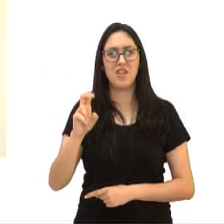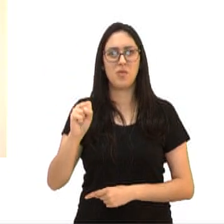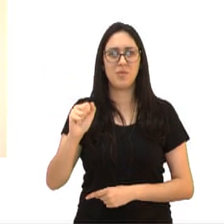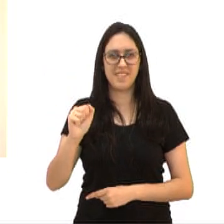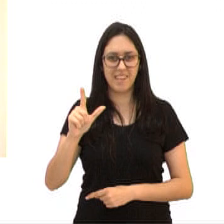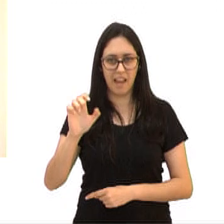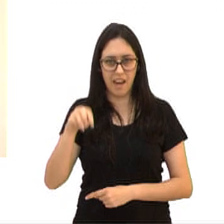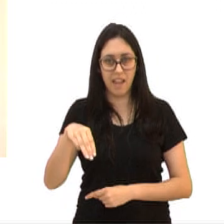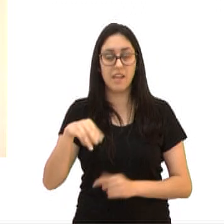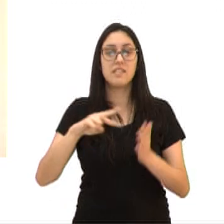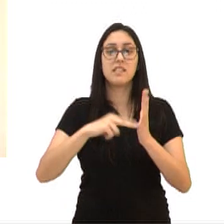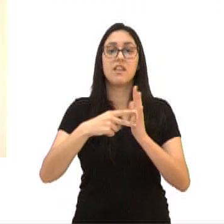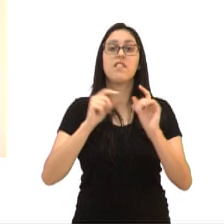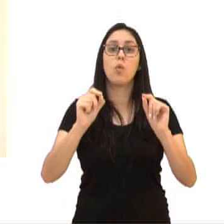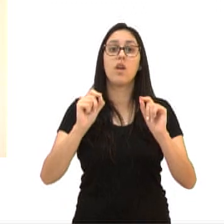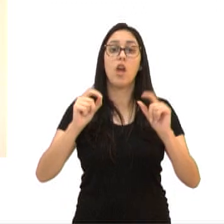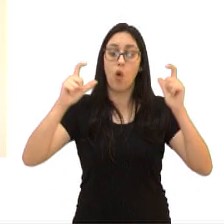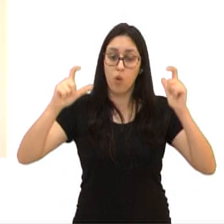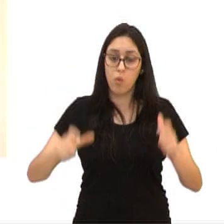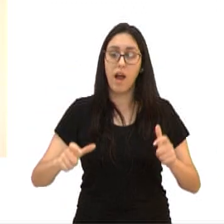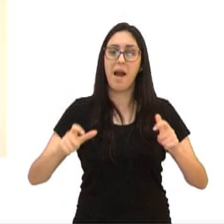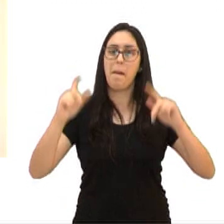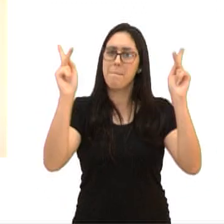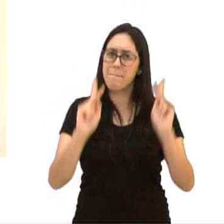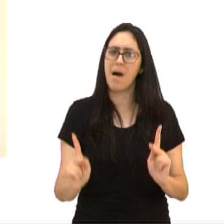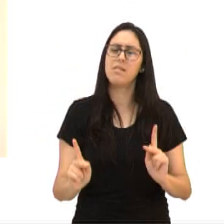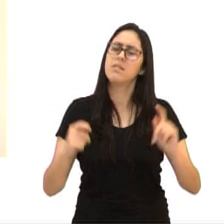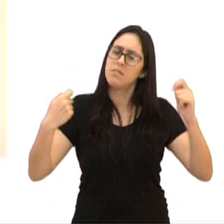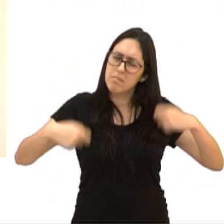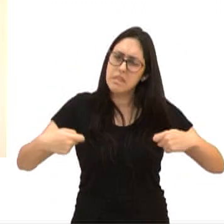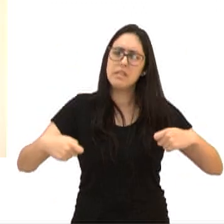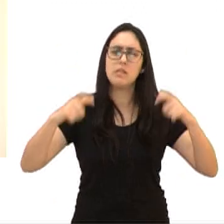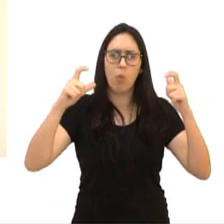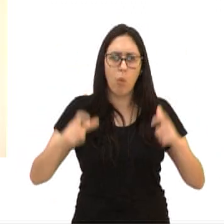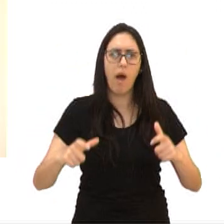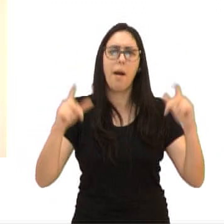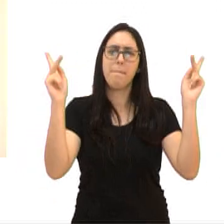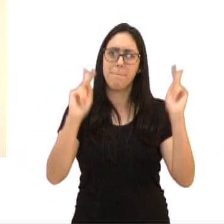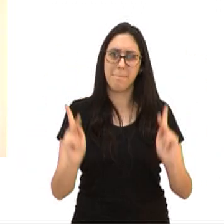paz. Que a cidade seja um lugar de paz.